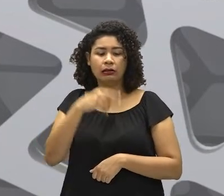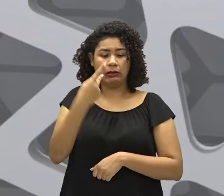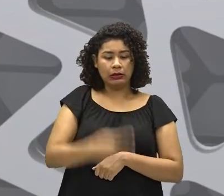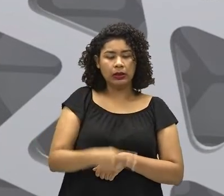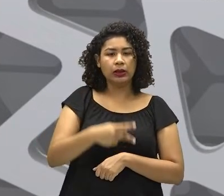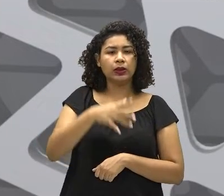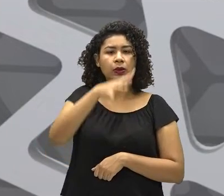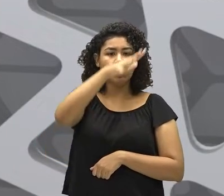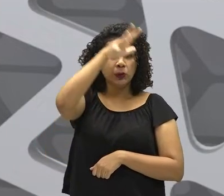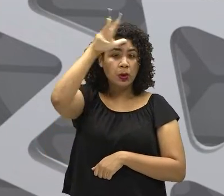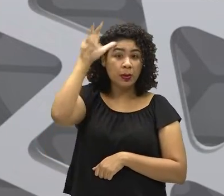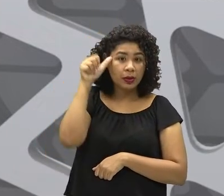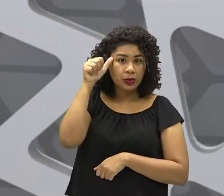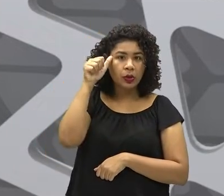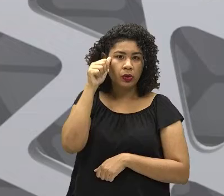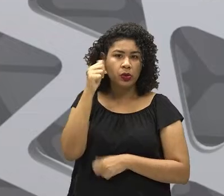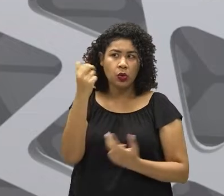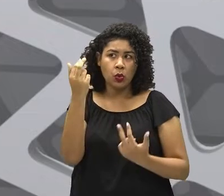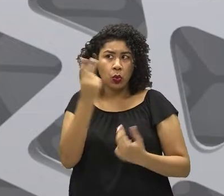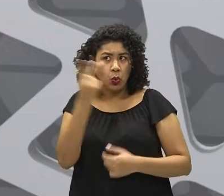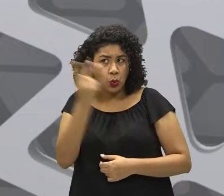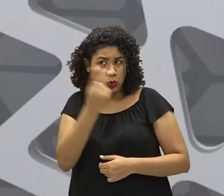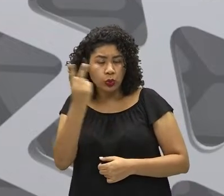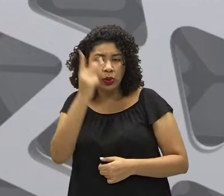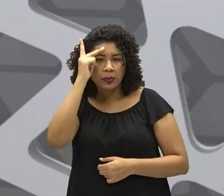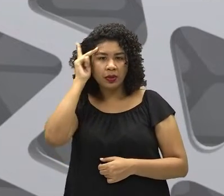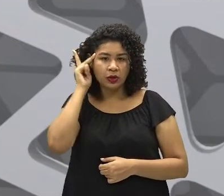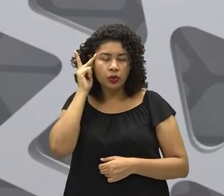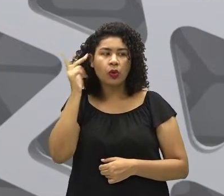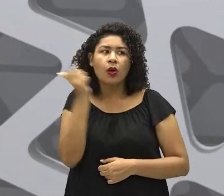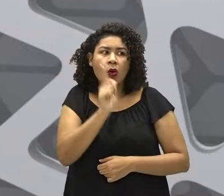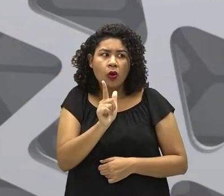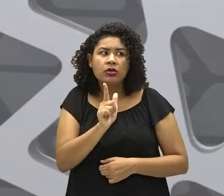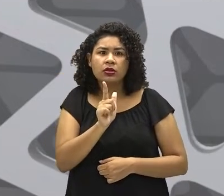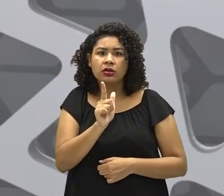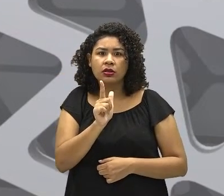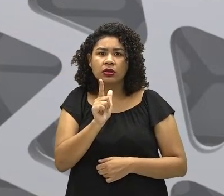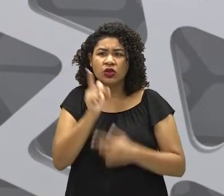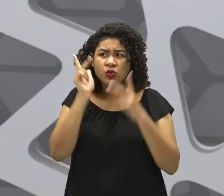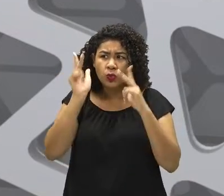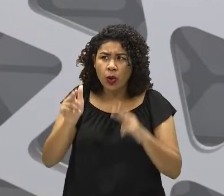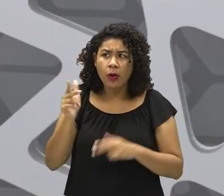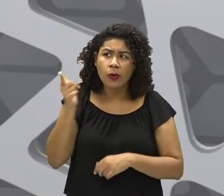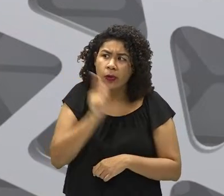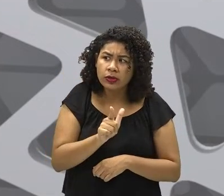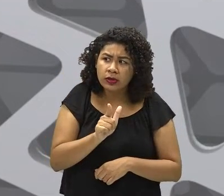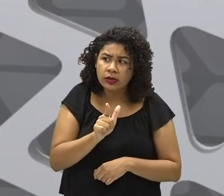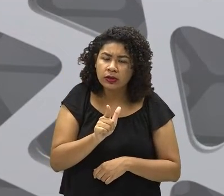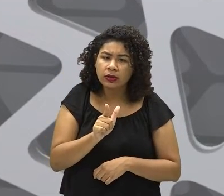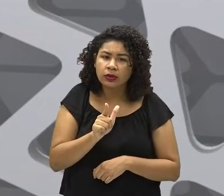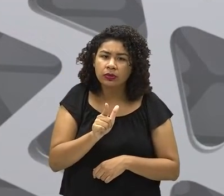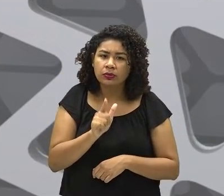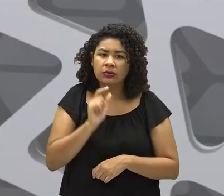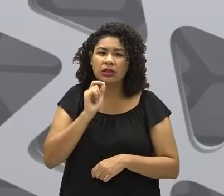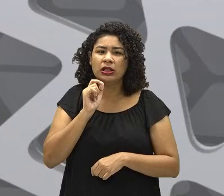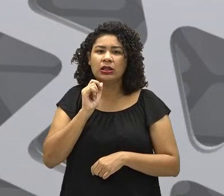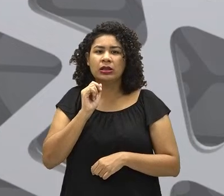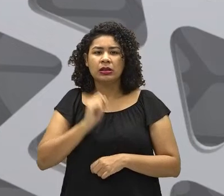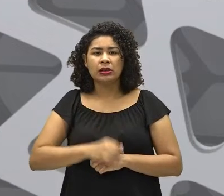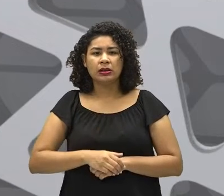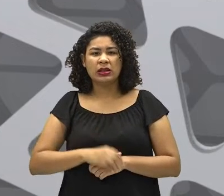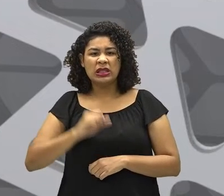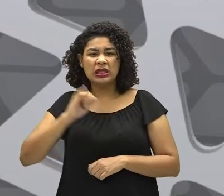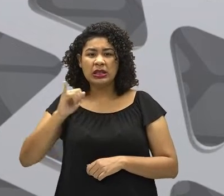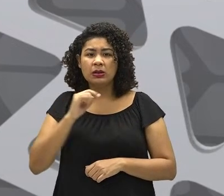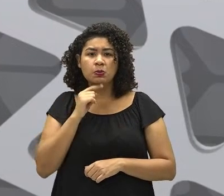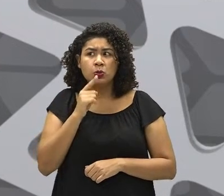experimento em um laboratório, de acordo com aquilo que quem iniciou a pesquisa descreveu nos seus estudos, se isso foi impossível de ser